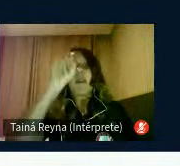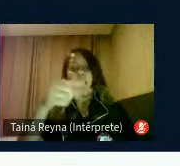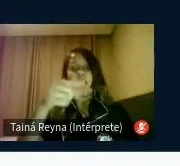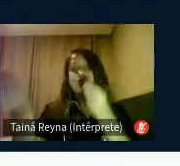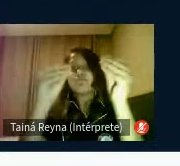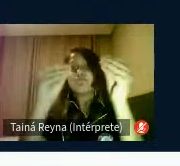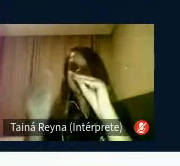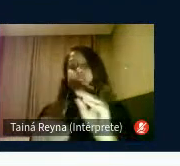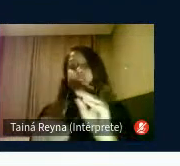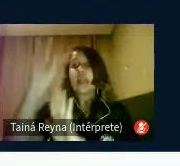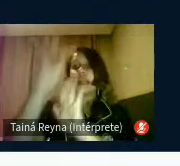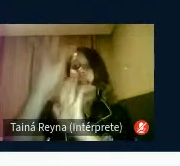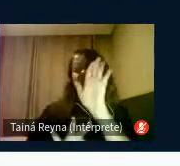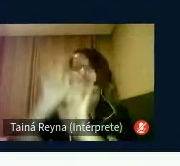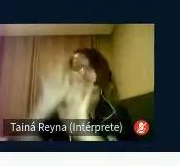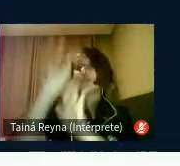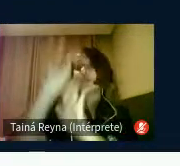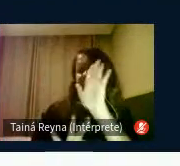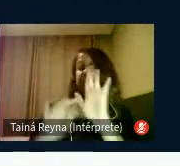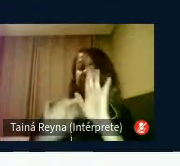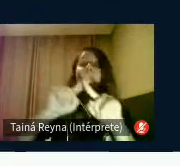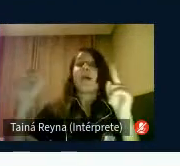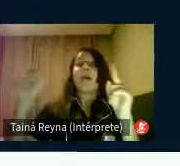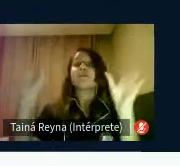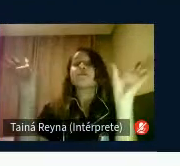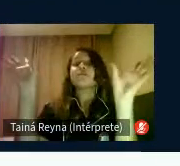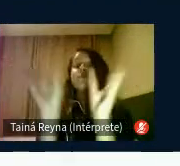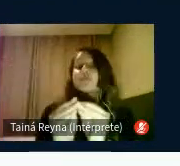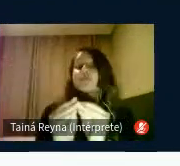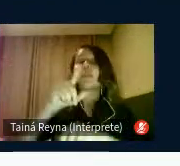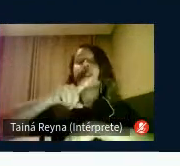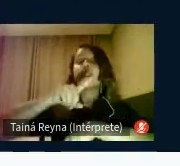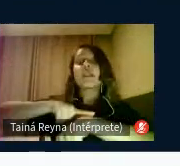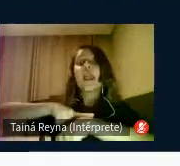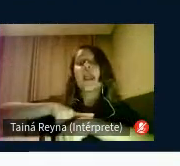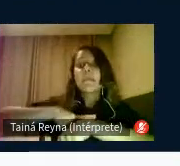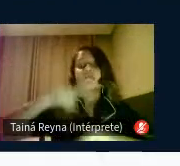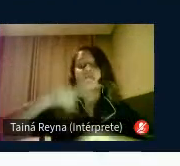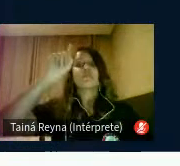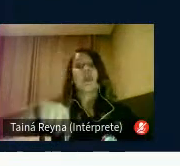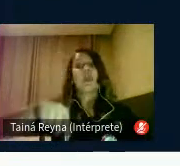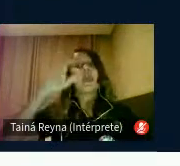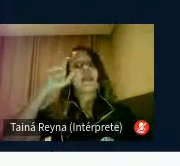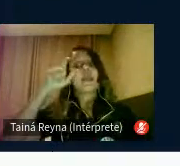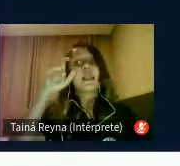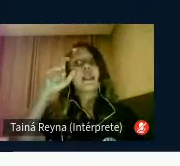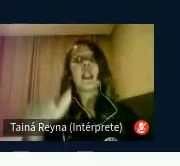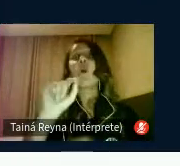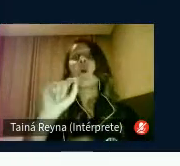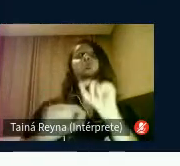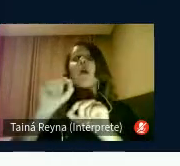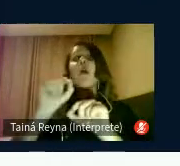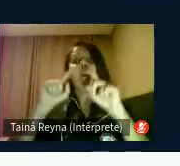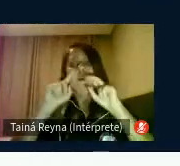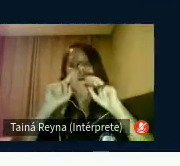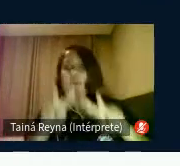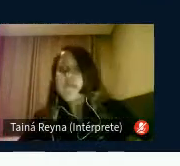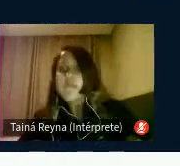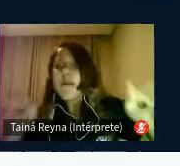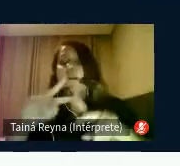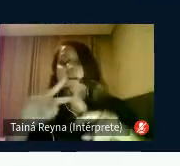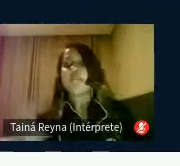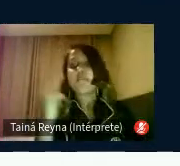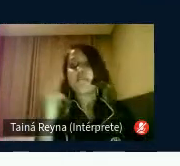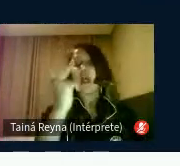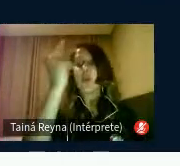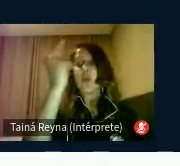para otimizar o tempo, é interessante que a gente veja os valores. Então, a gente vai selecionar, vai prestar atenção